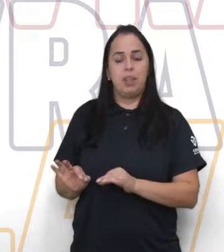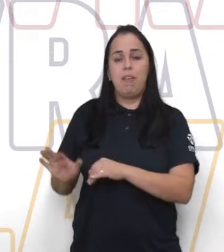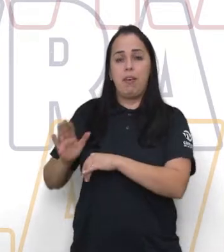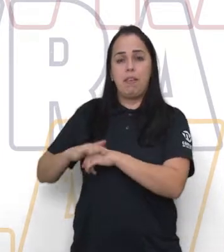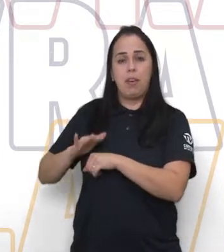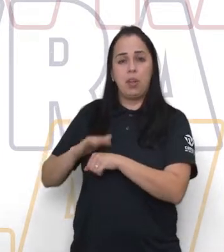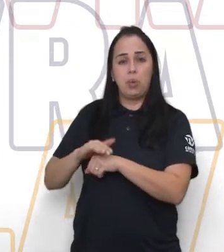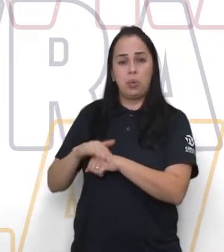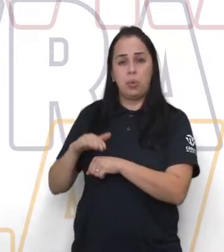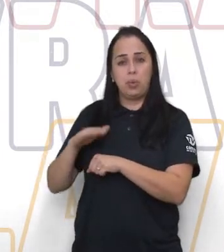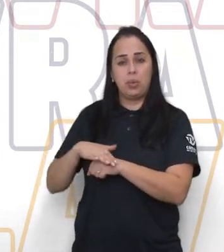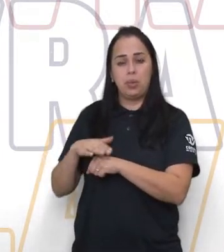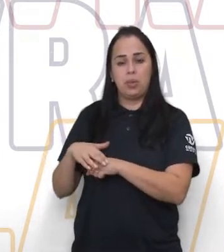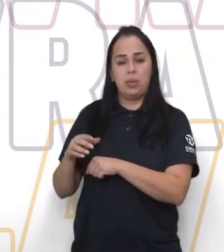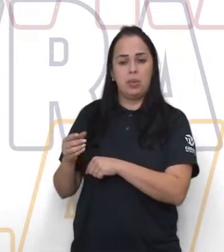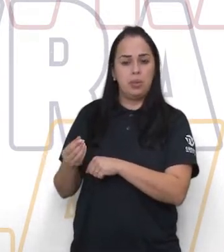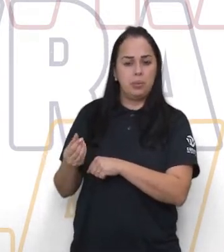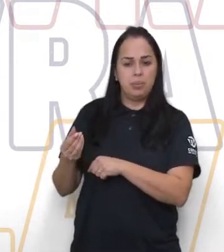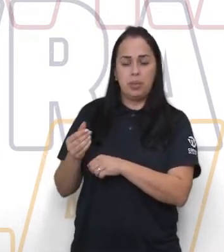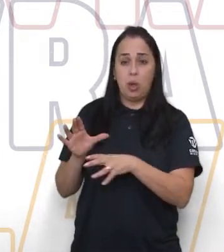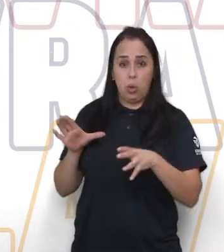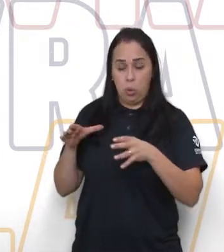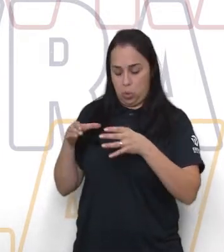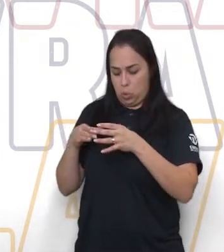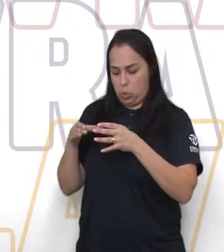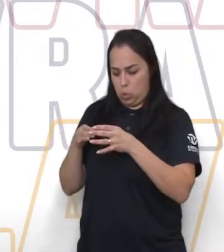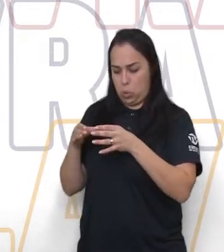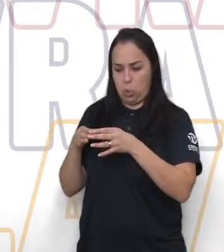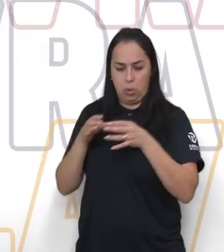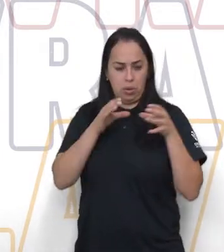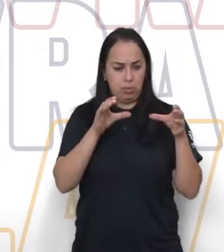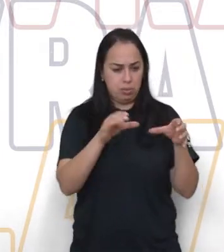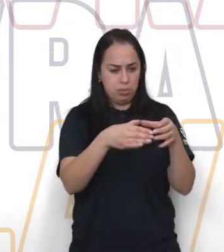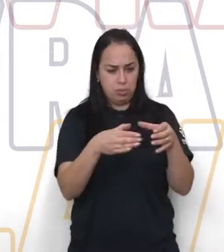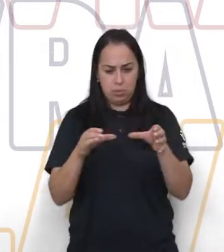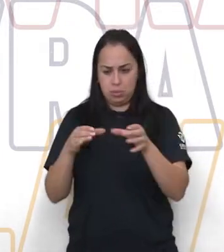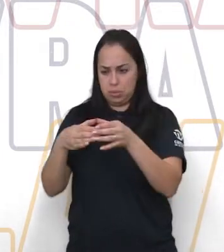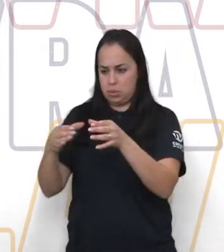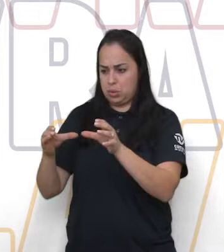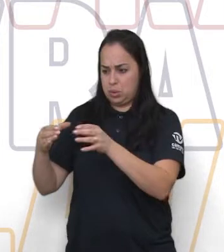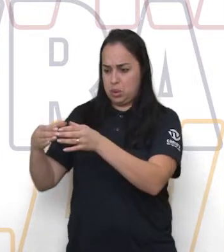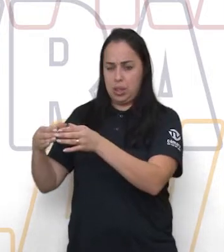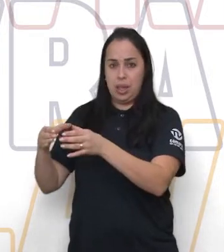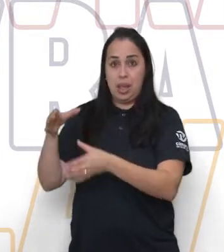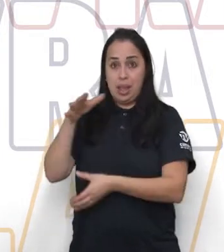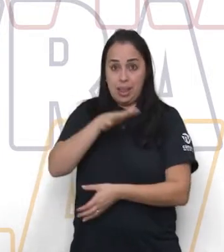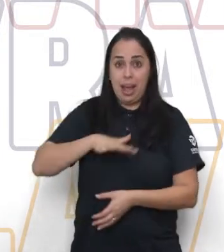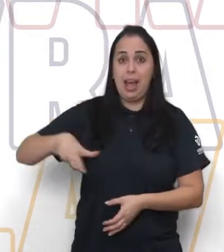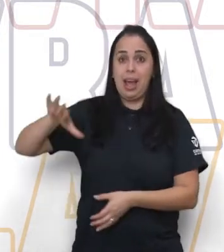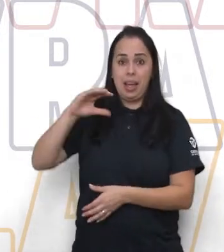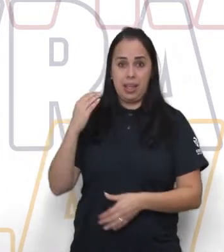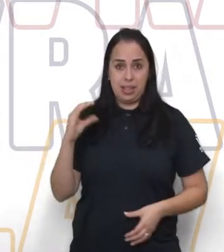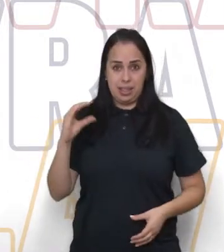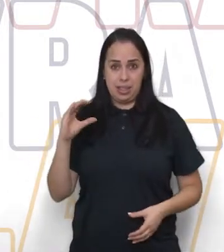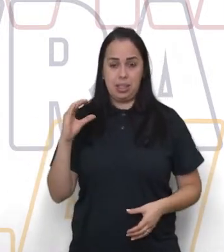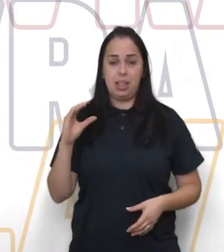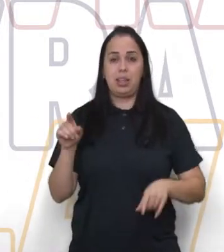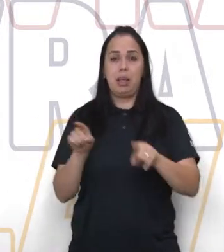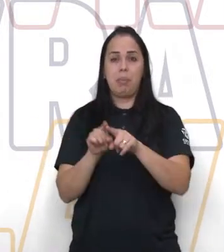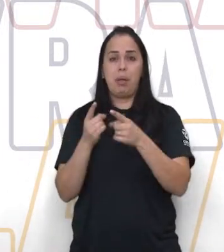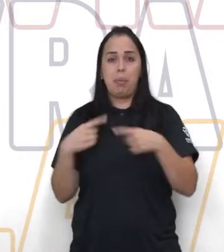foi feito num grupo foi montado grupos de trabalho toda a comunidade científica